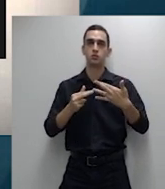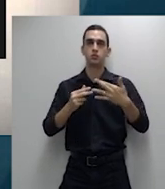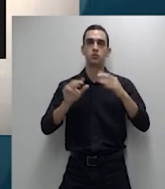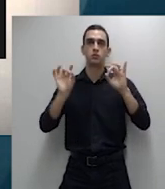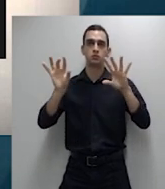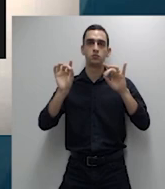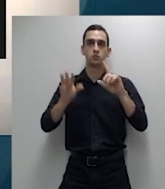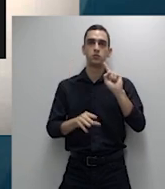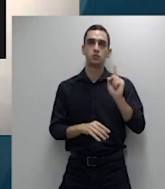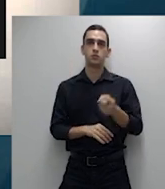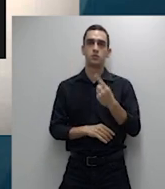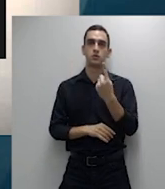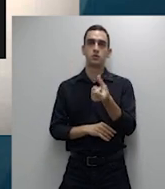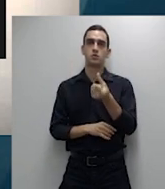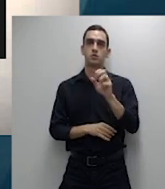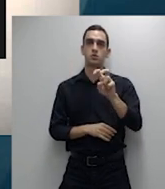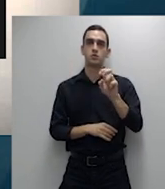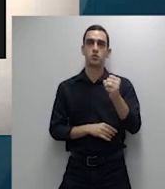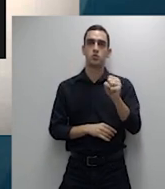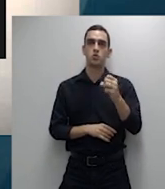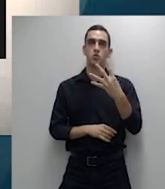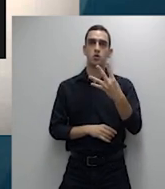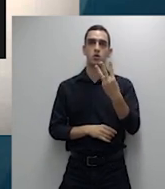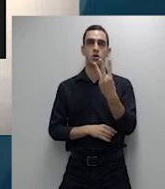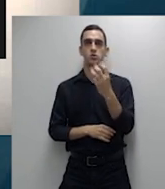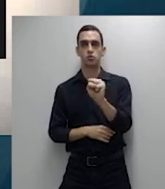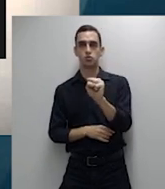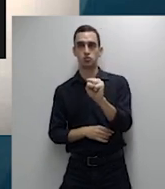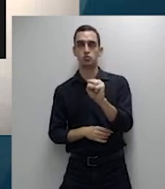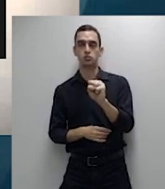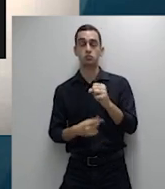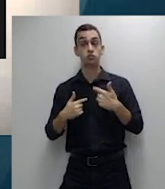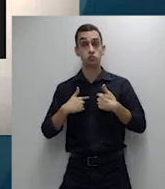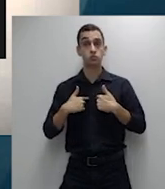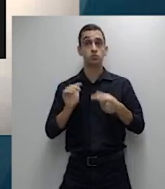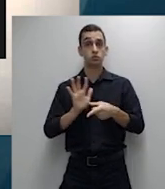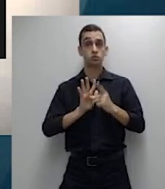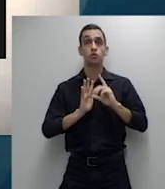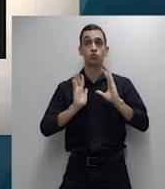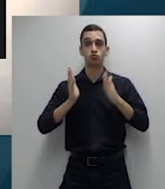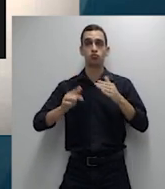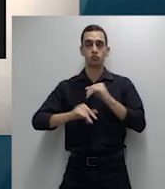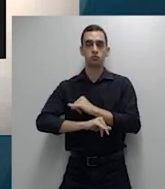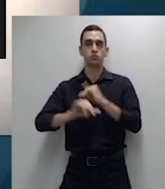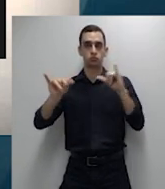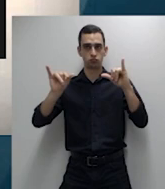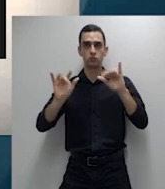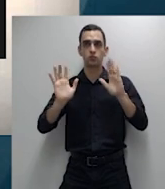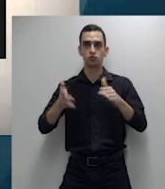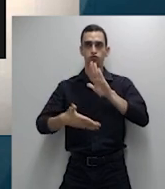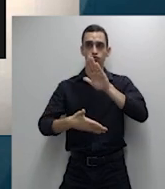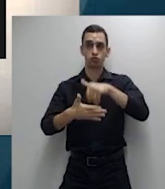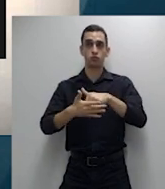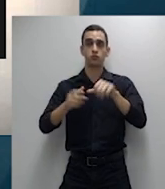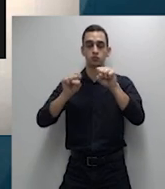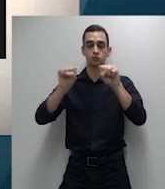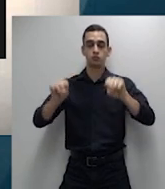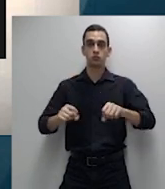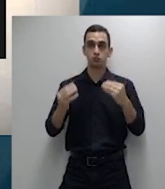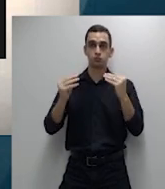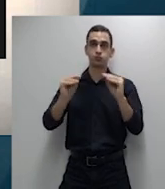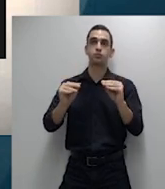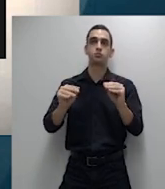438 e já adianto aqui e o voto ou disponibilizado como sempre não há